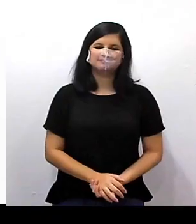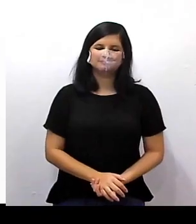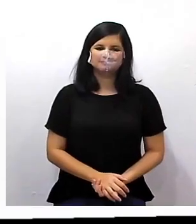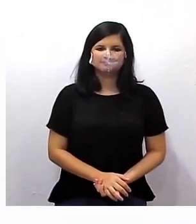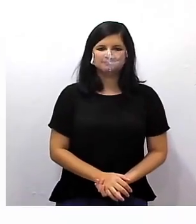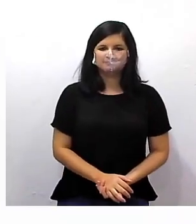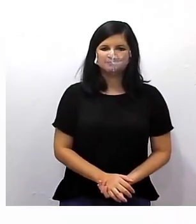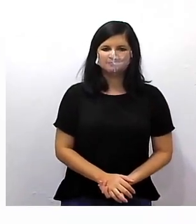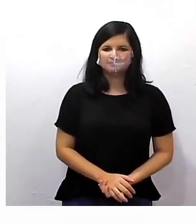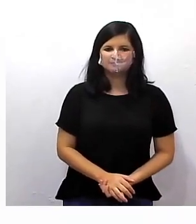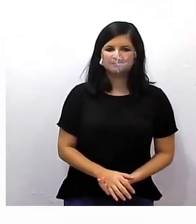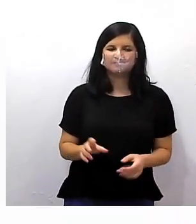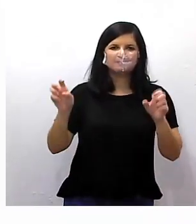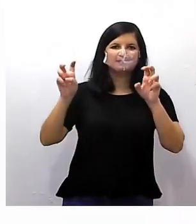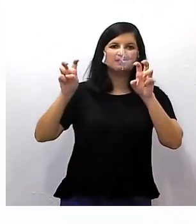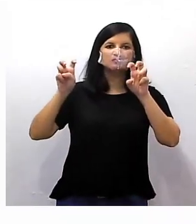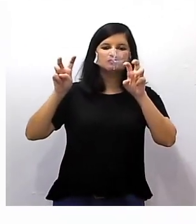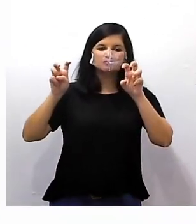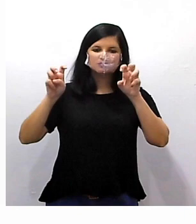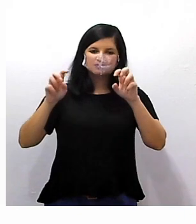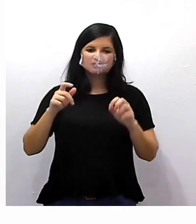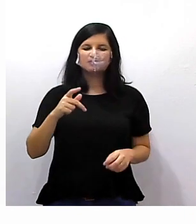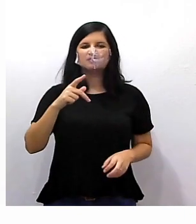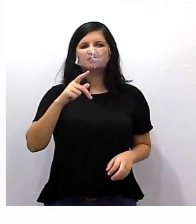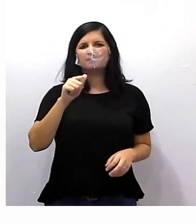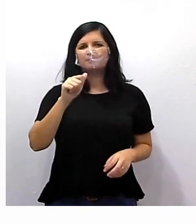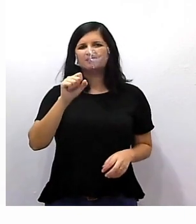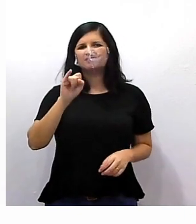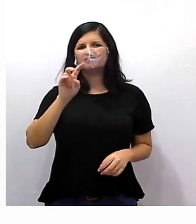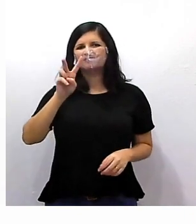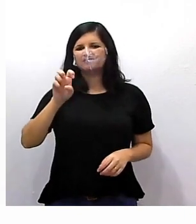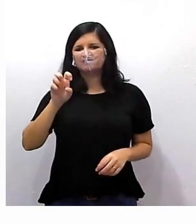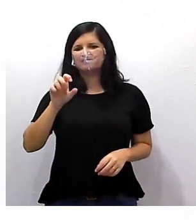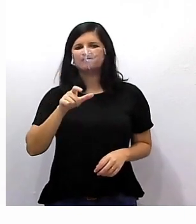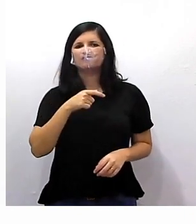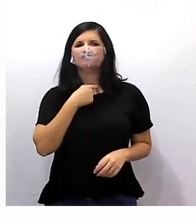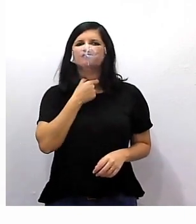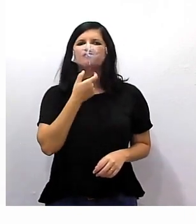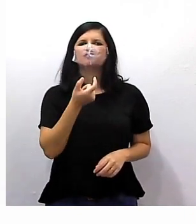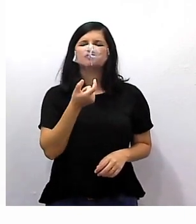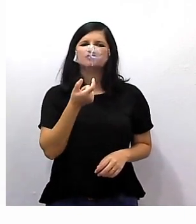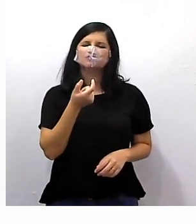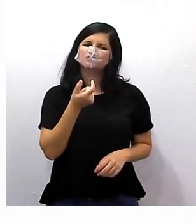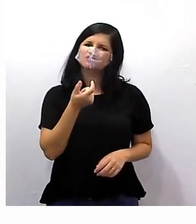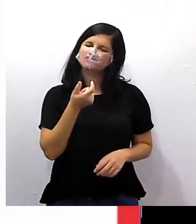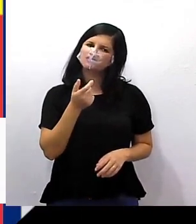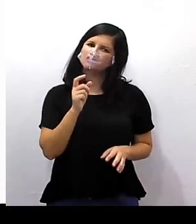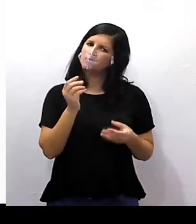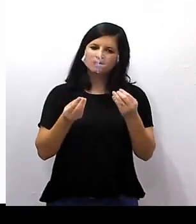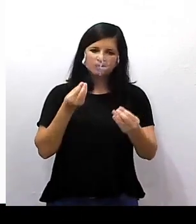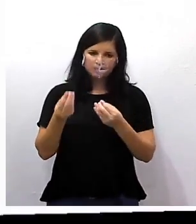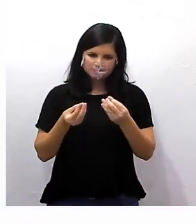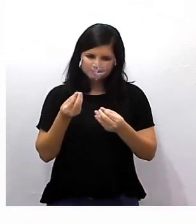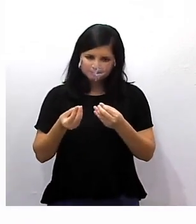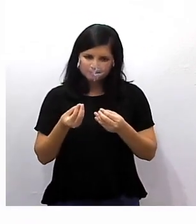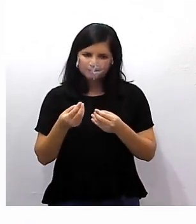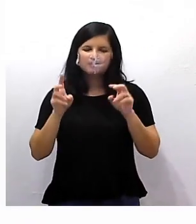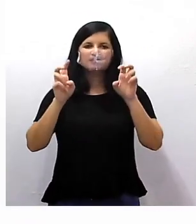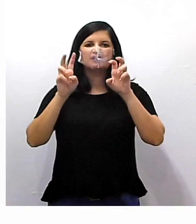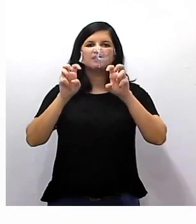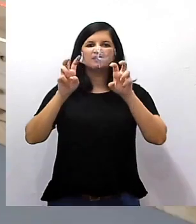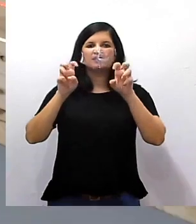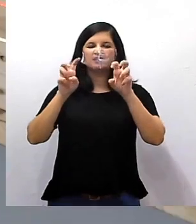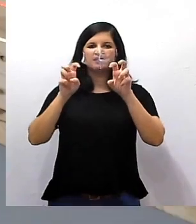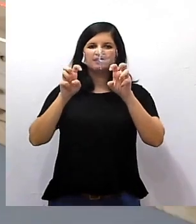tá? Próximo, a gente tem aí passive voice. E aí, lembra, passive voice, tá? É aquele